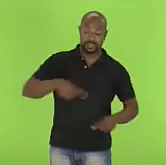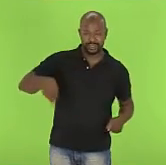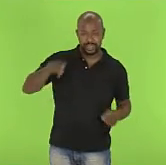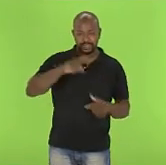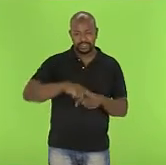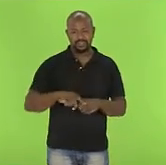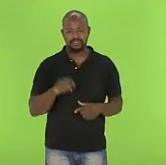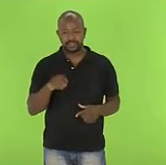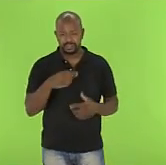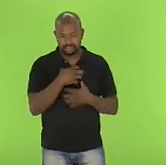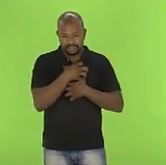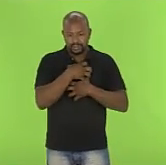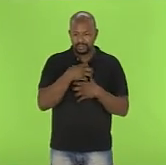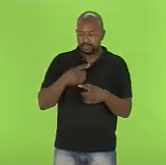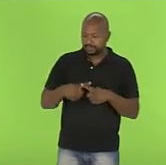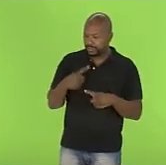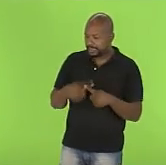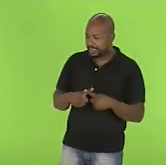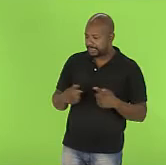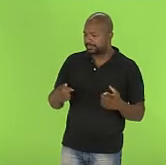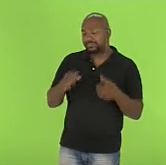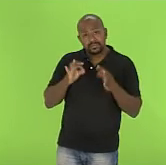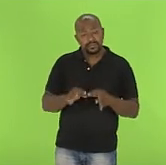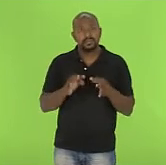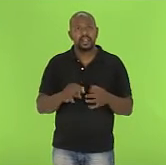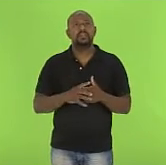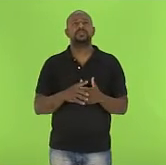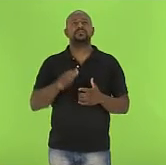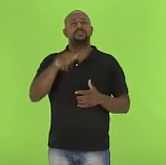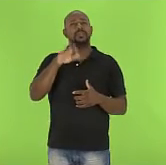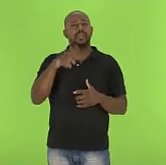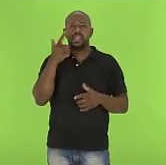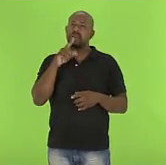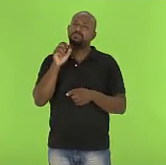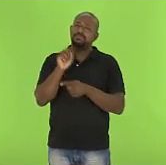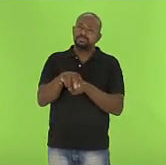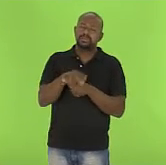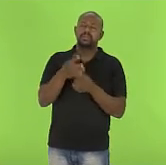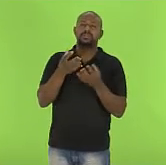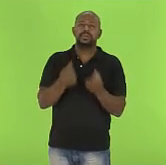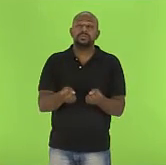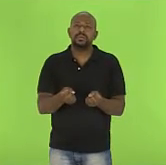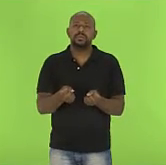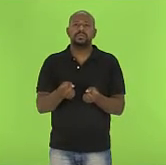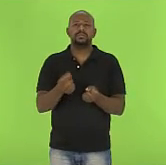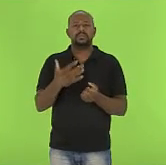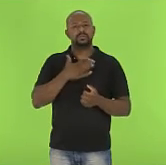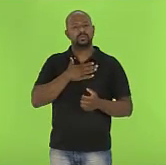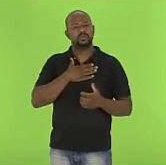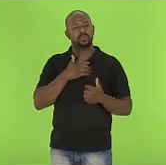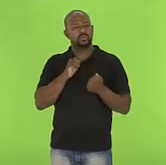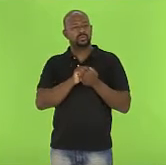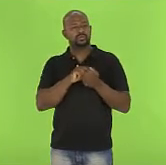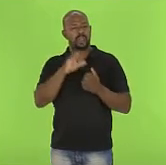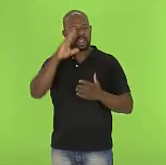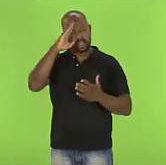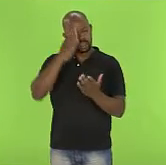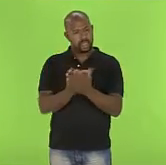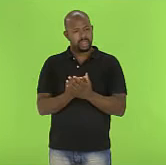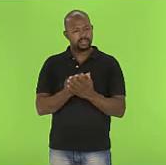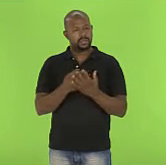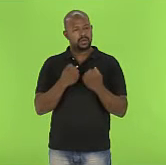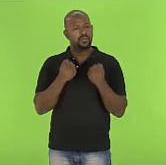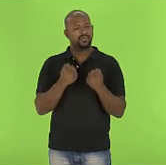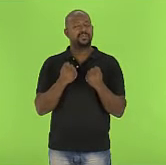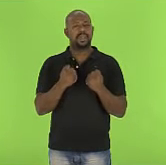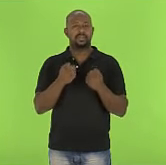a gente nesse sentido, porque, de fato, quem entrou, quem topou, trouxe consigo a crença